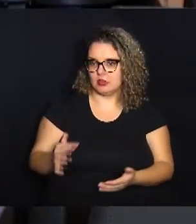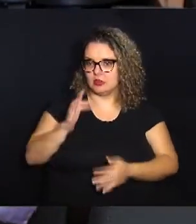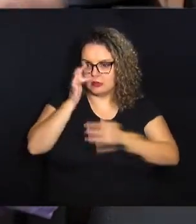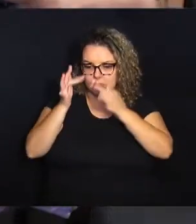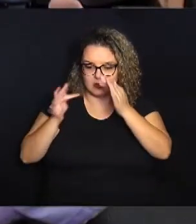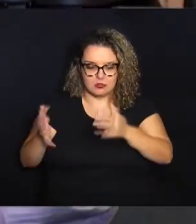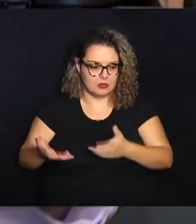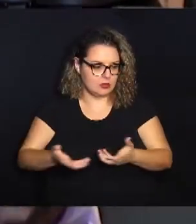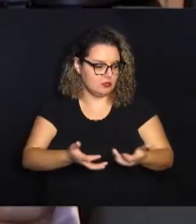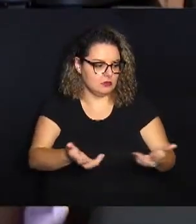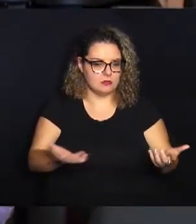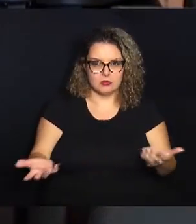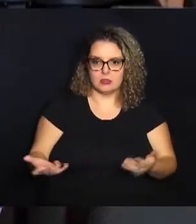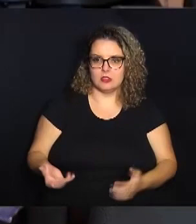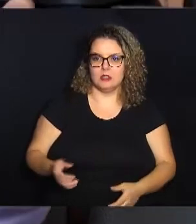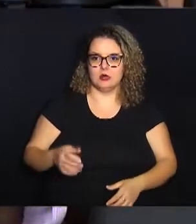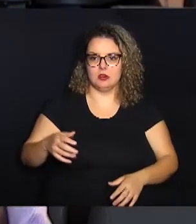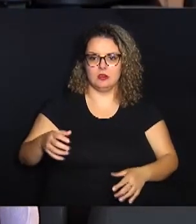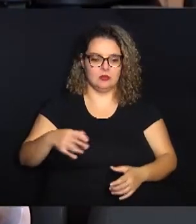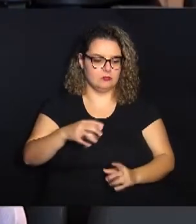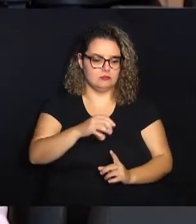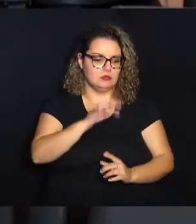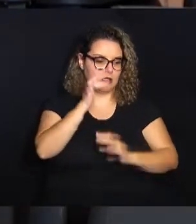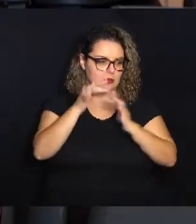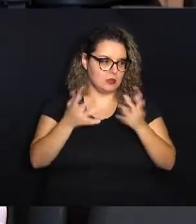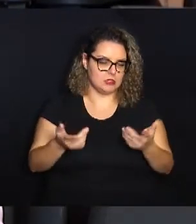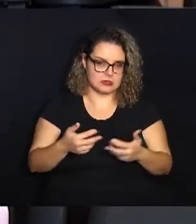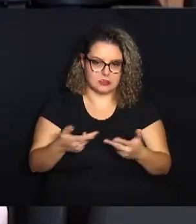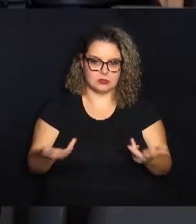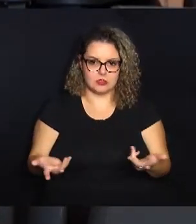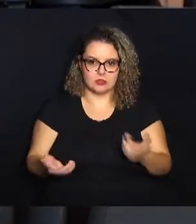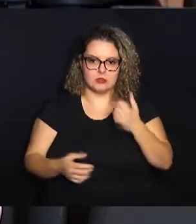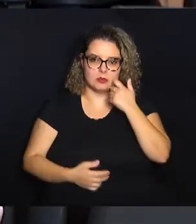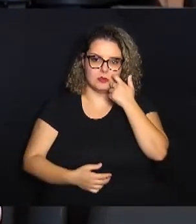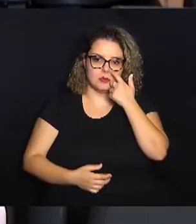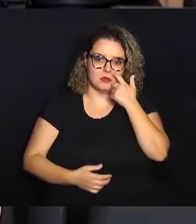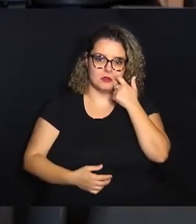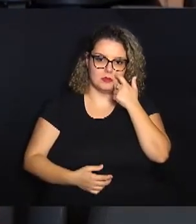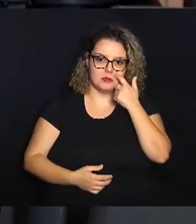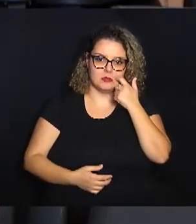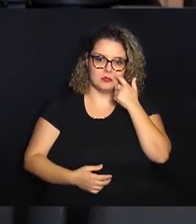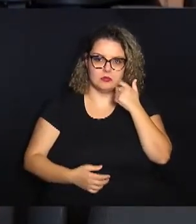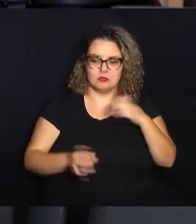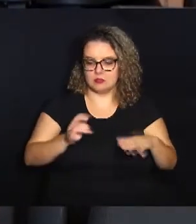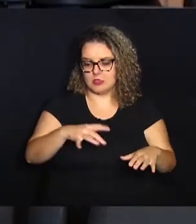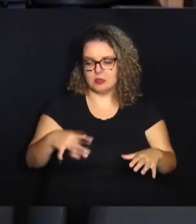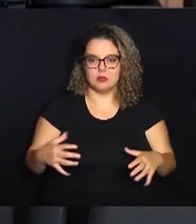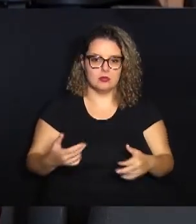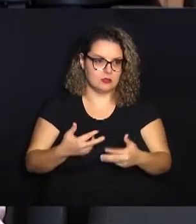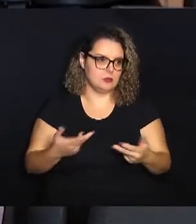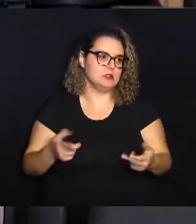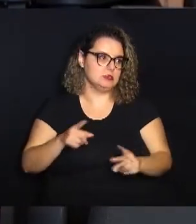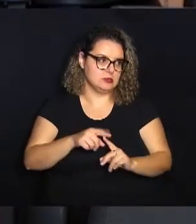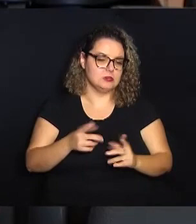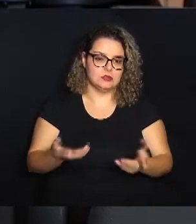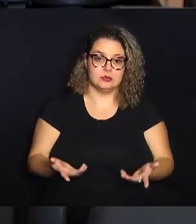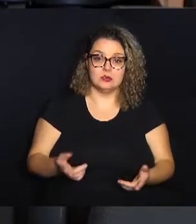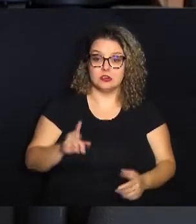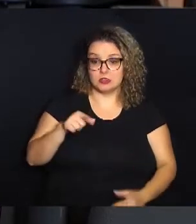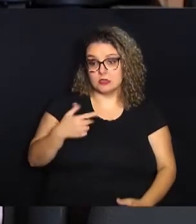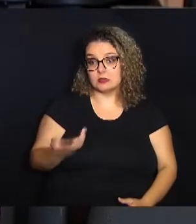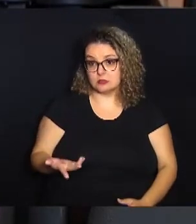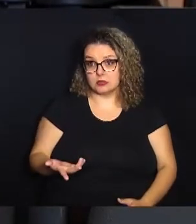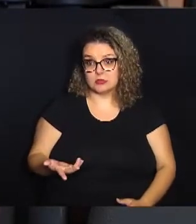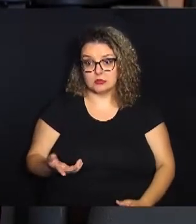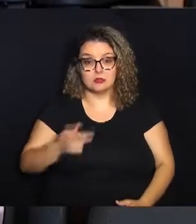os espaços, para regar uma planta, enfim, regar uma horta ou coisas desse tipo, né? Então